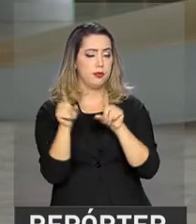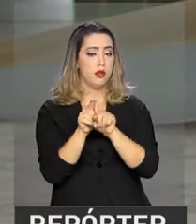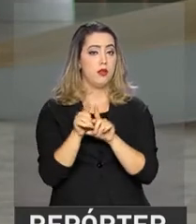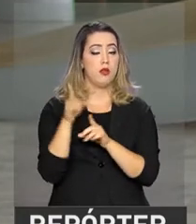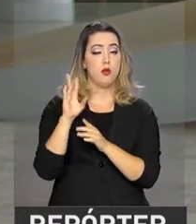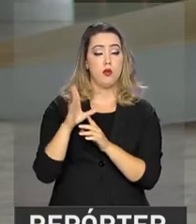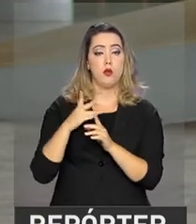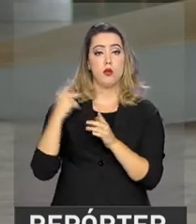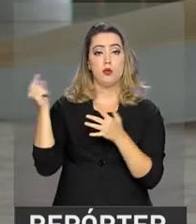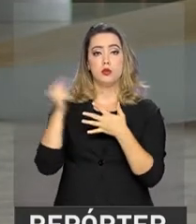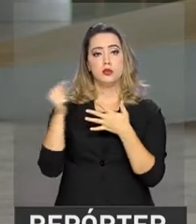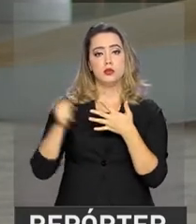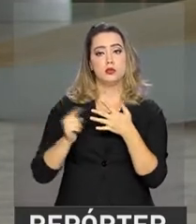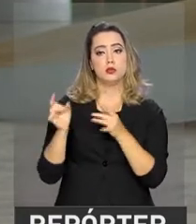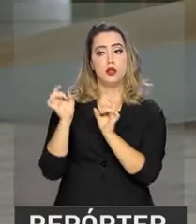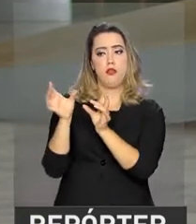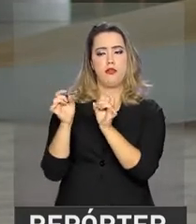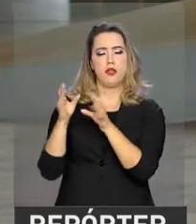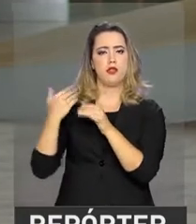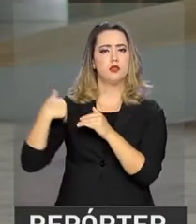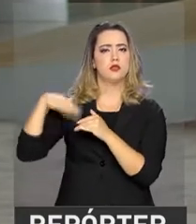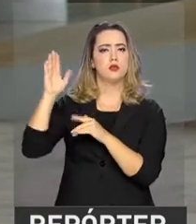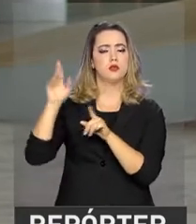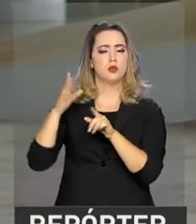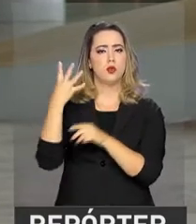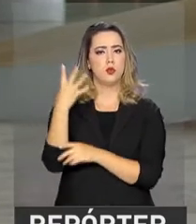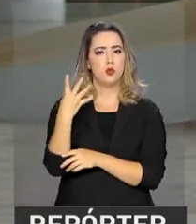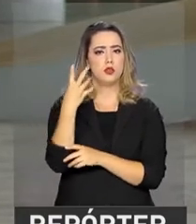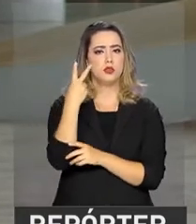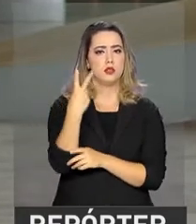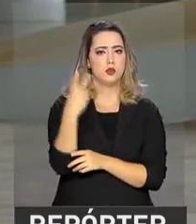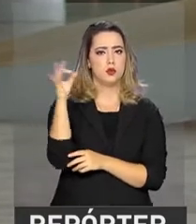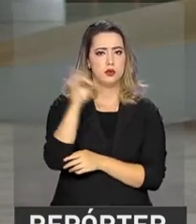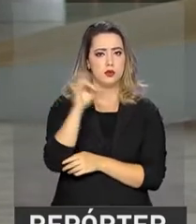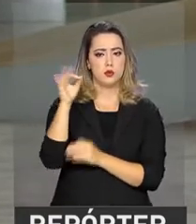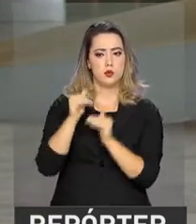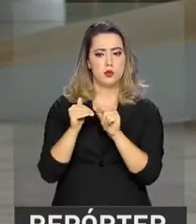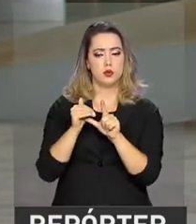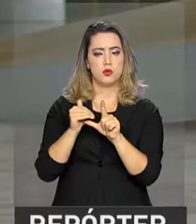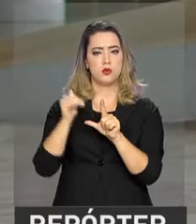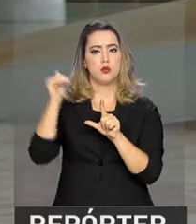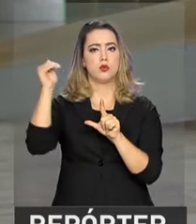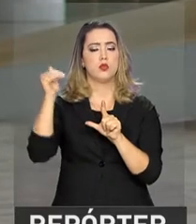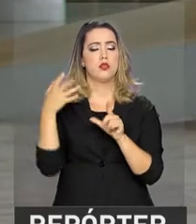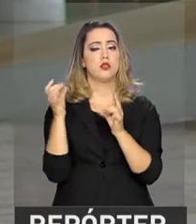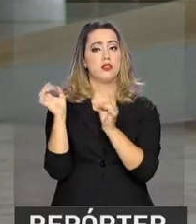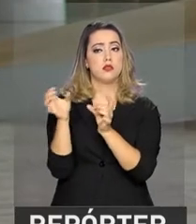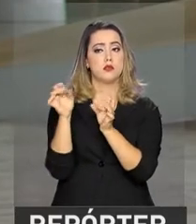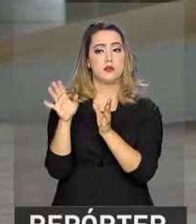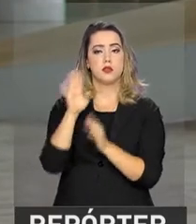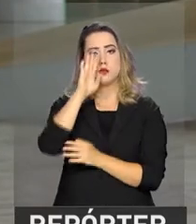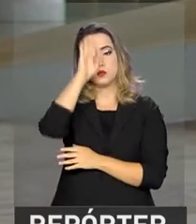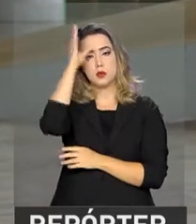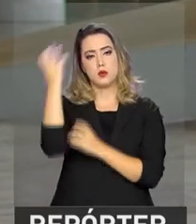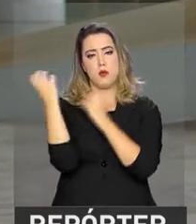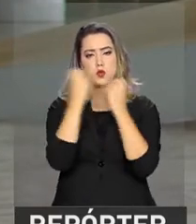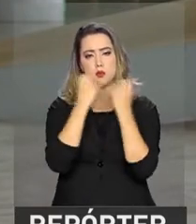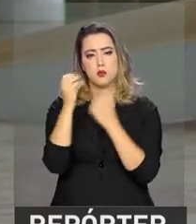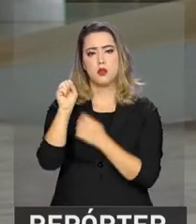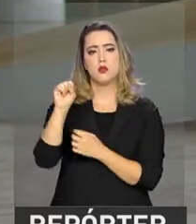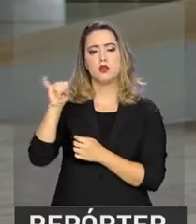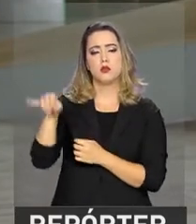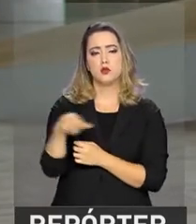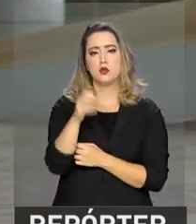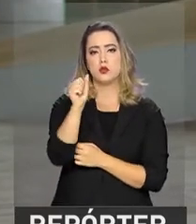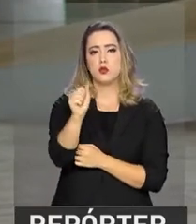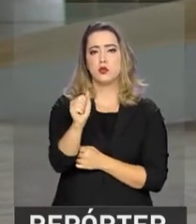exterior de produtos básicos com aumento de 42 por cento nas exportações principalmente de milho soja ferro